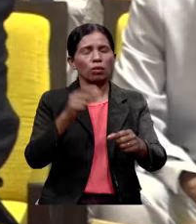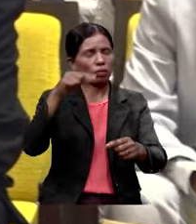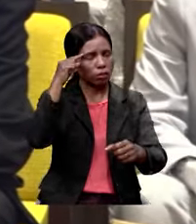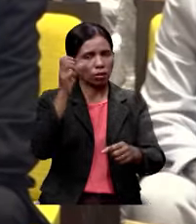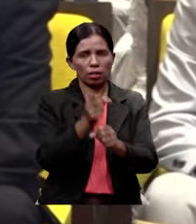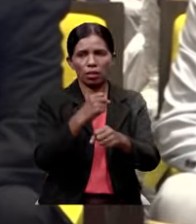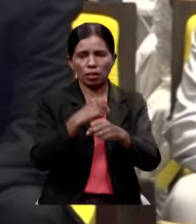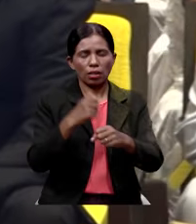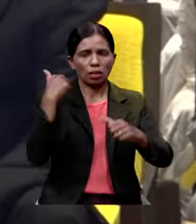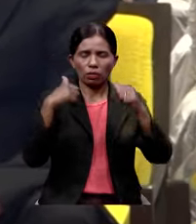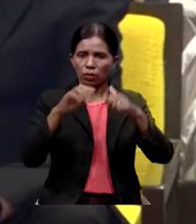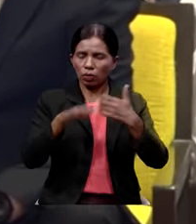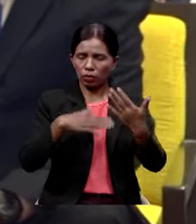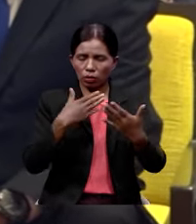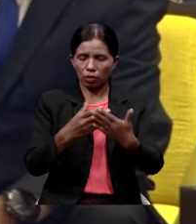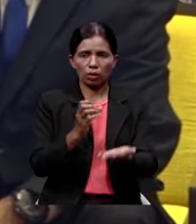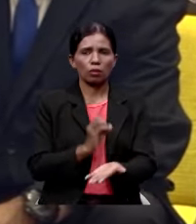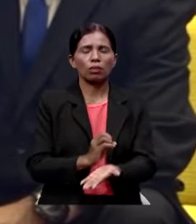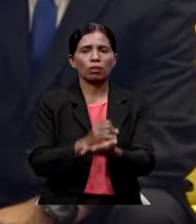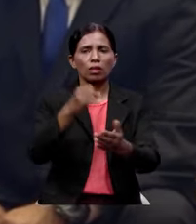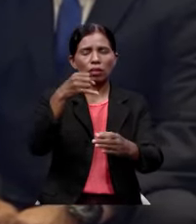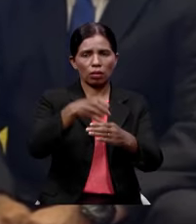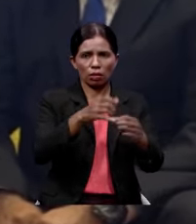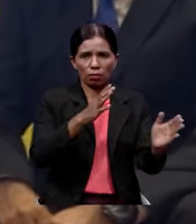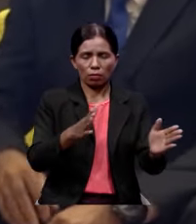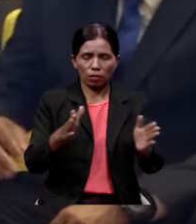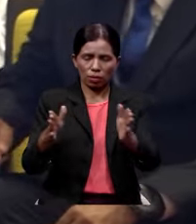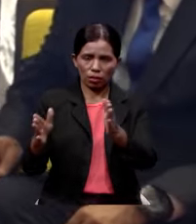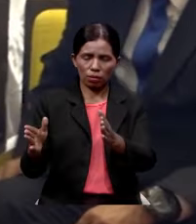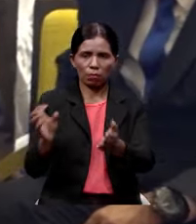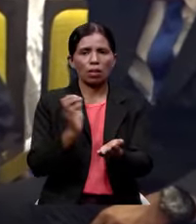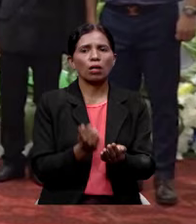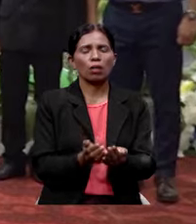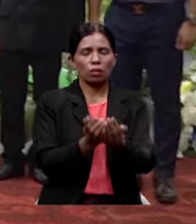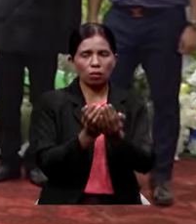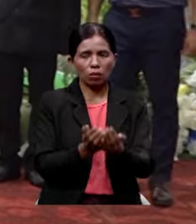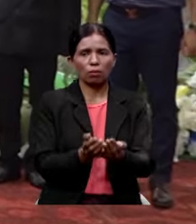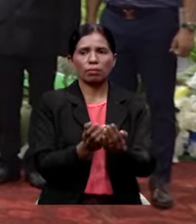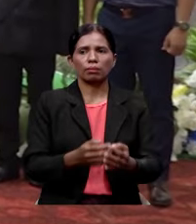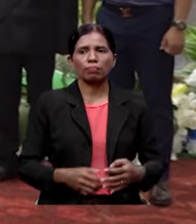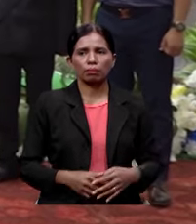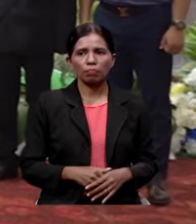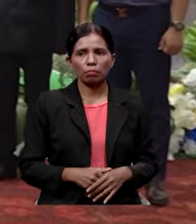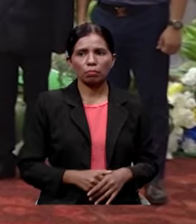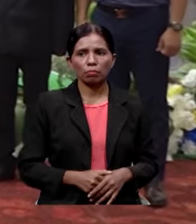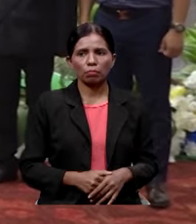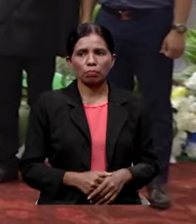imediata. Ba atividade Sirahotu e Raiwa inclui processo aquisição Barro Haxolog, Agostinho da Costa, Ziemen.